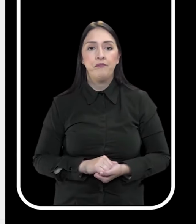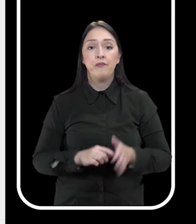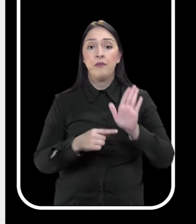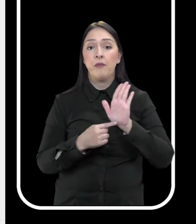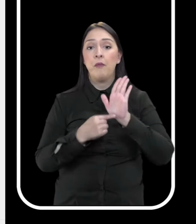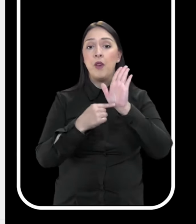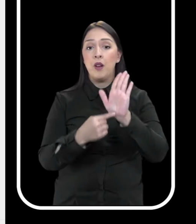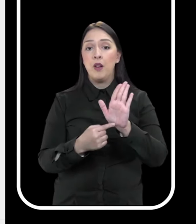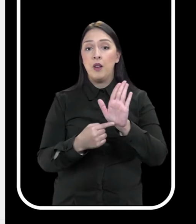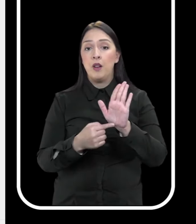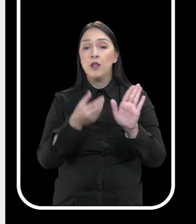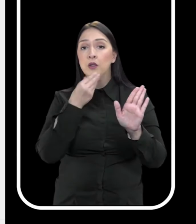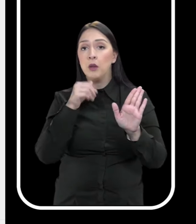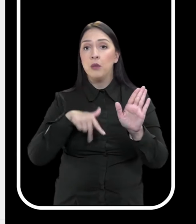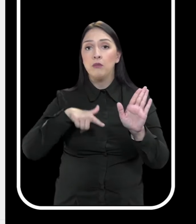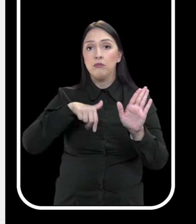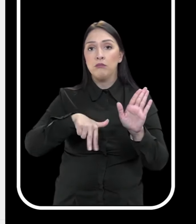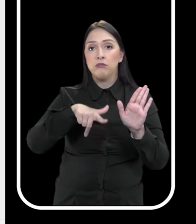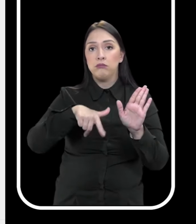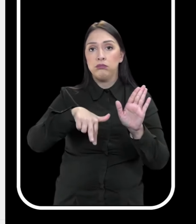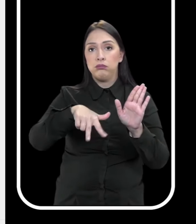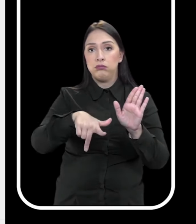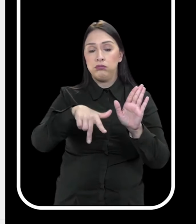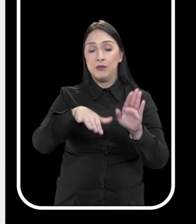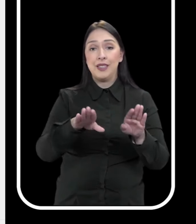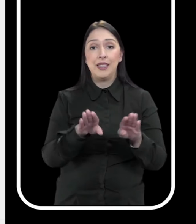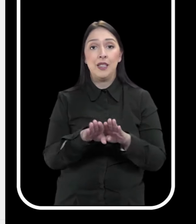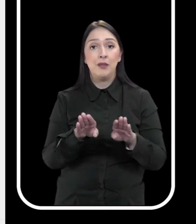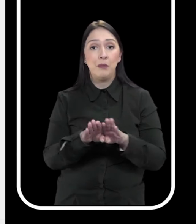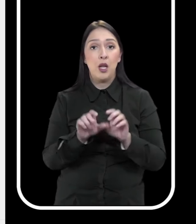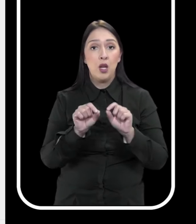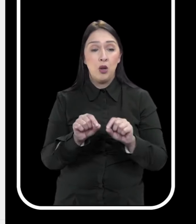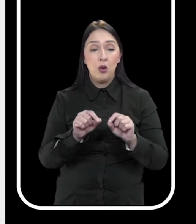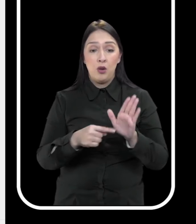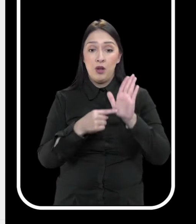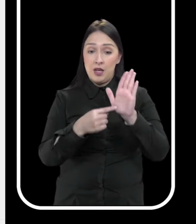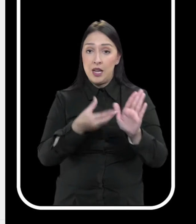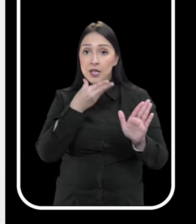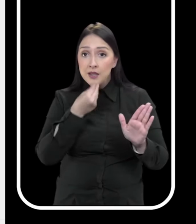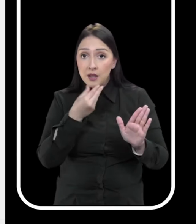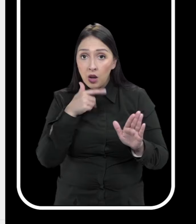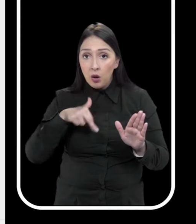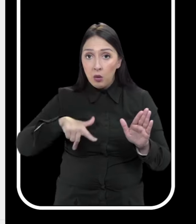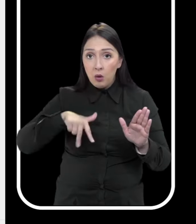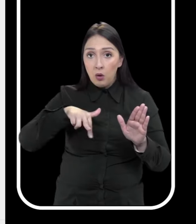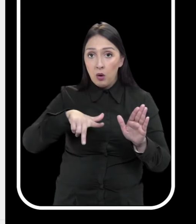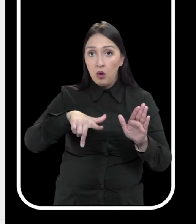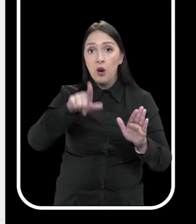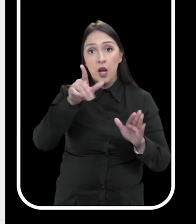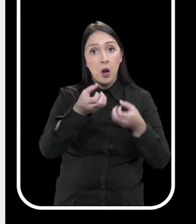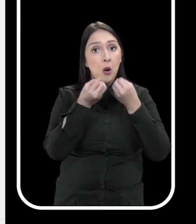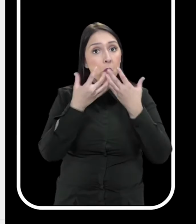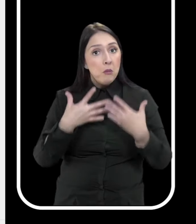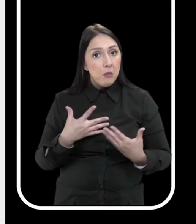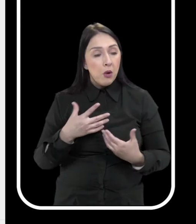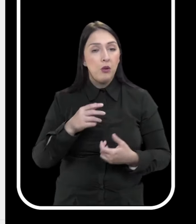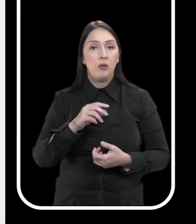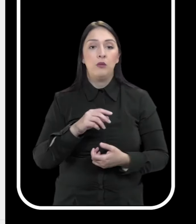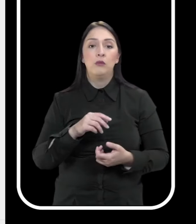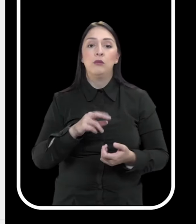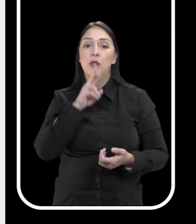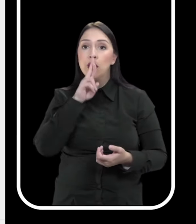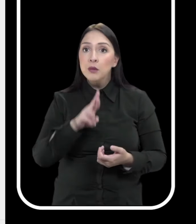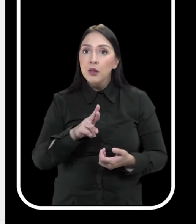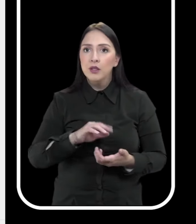do zero, aparece esse elemento caminhando na tela. Aliás, esse elemento caminhando na tela é um ótimo